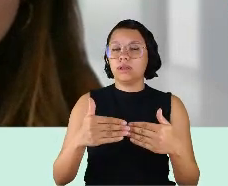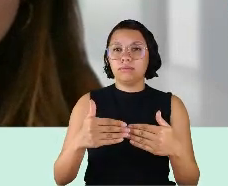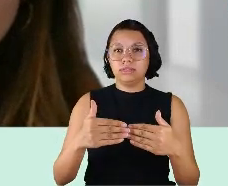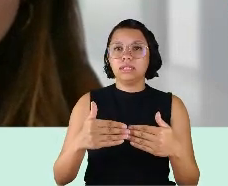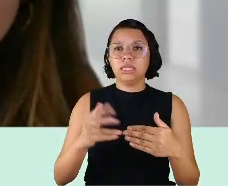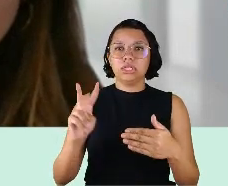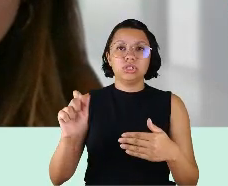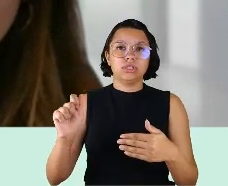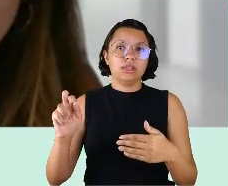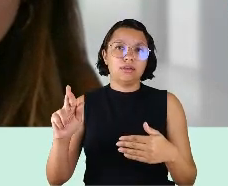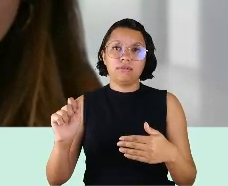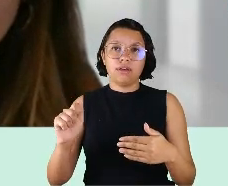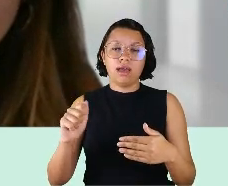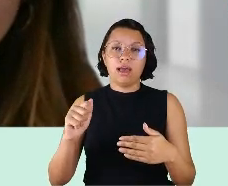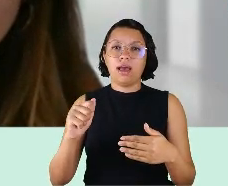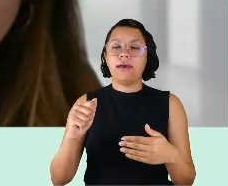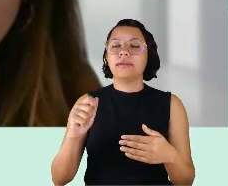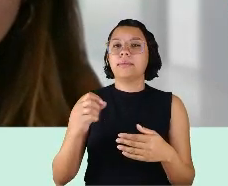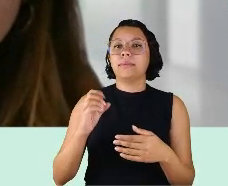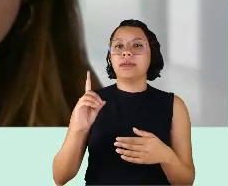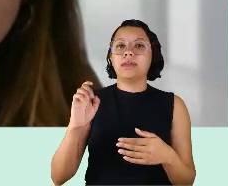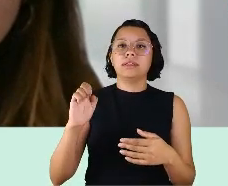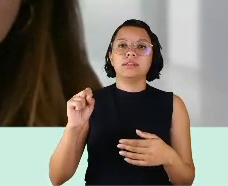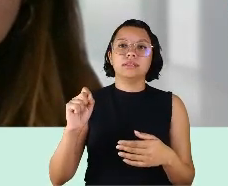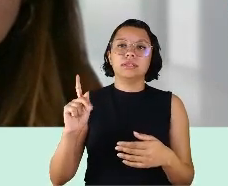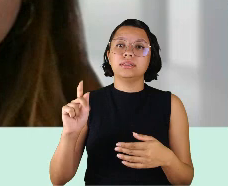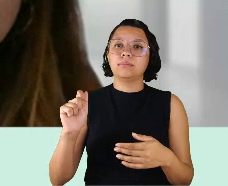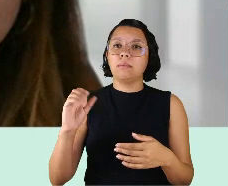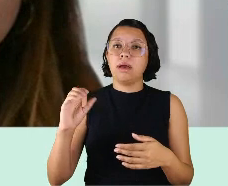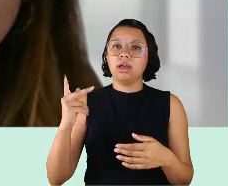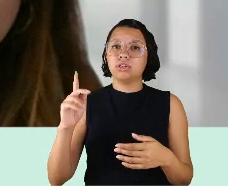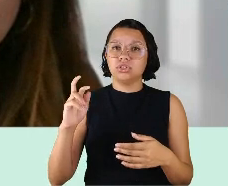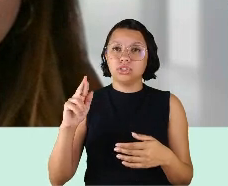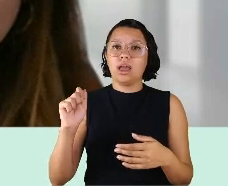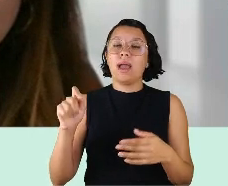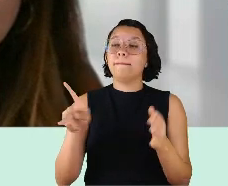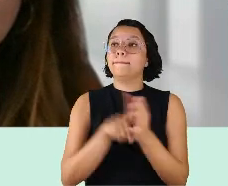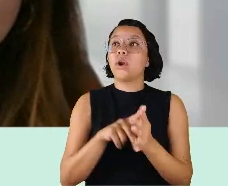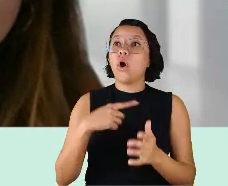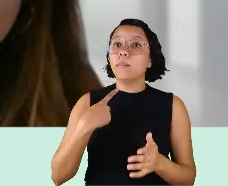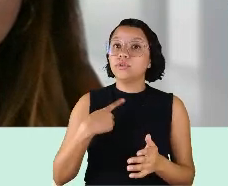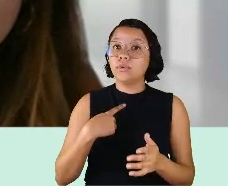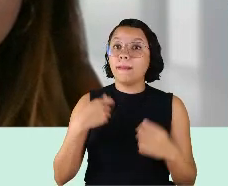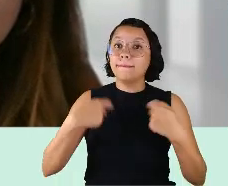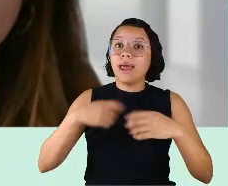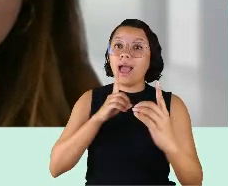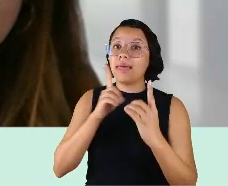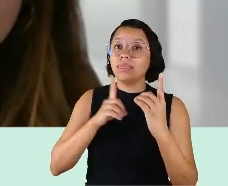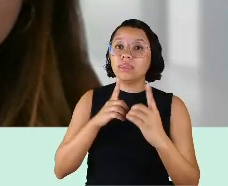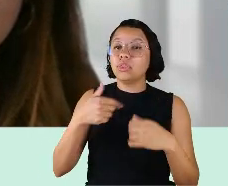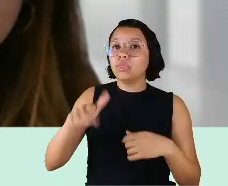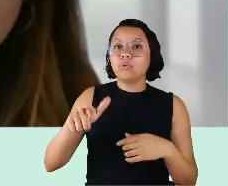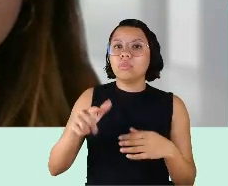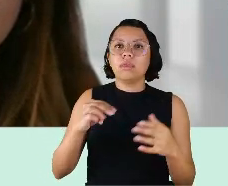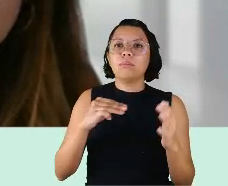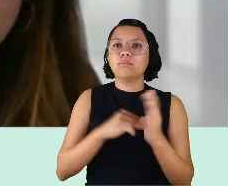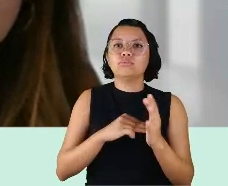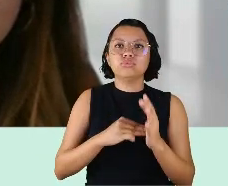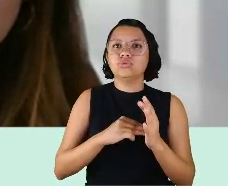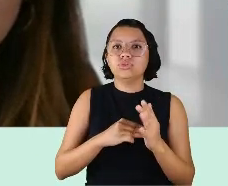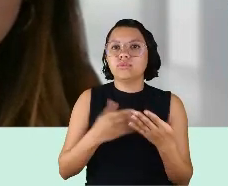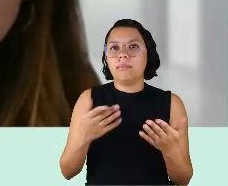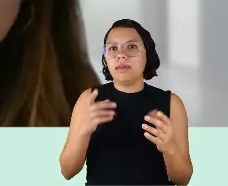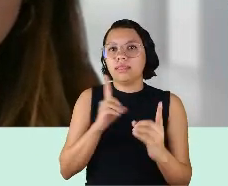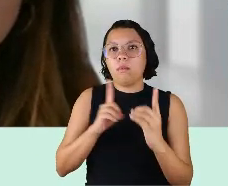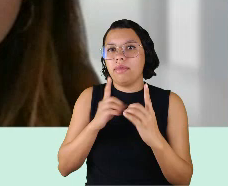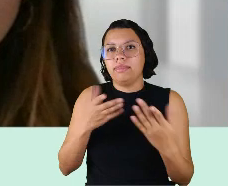gabinete, na vara, para despachar, é prerrogativa, ele tem que ser atendido. Não tem motivo para que ele não seja